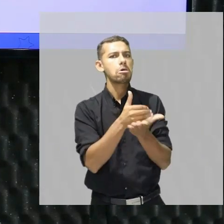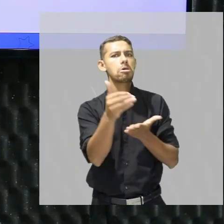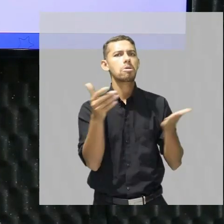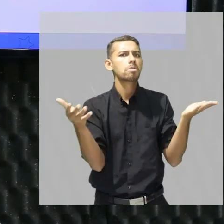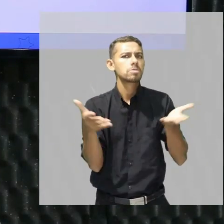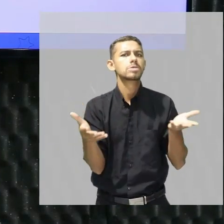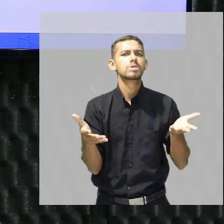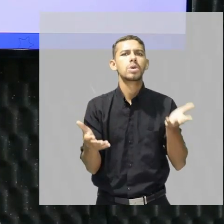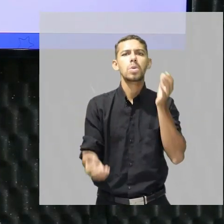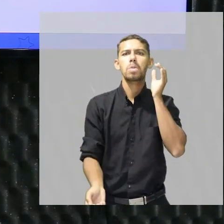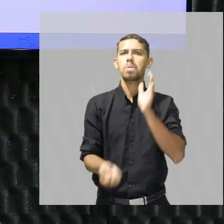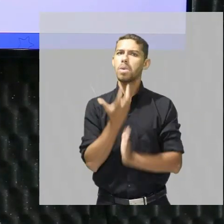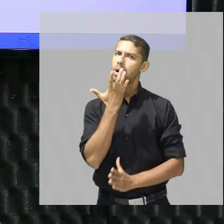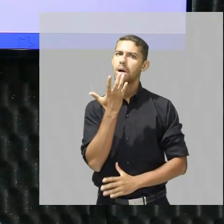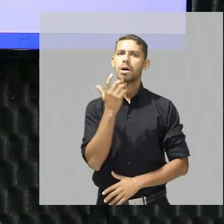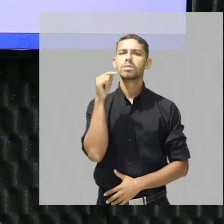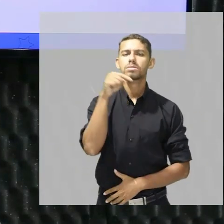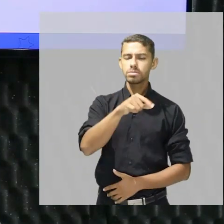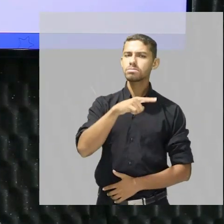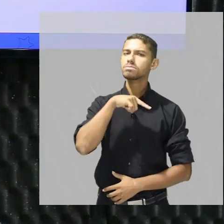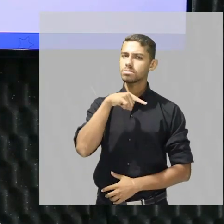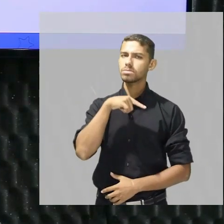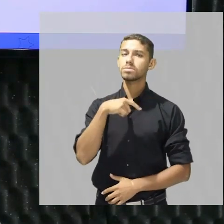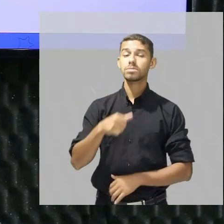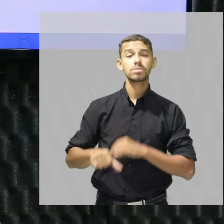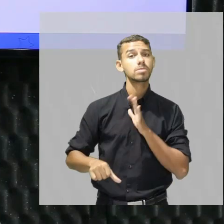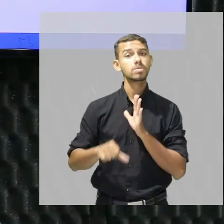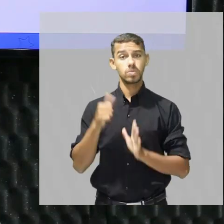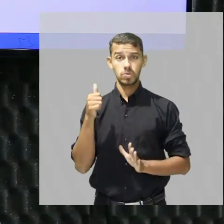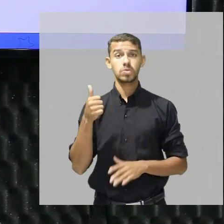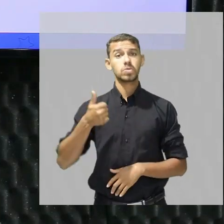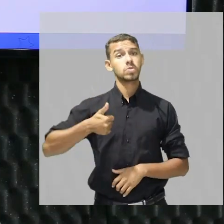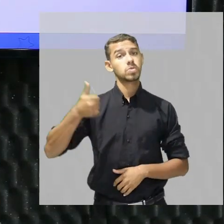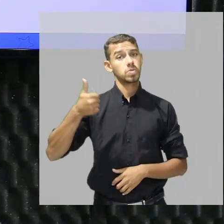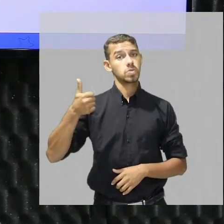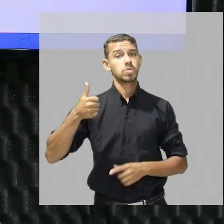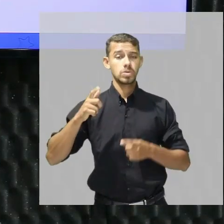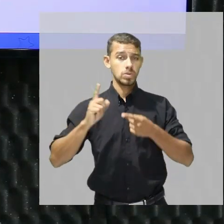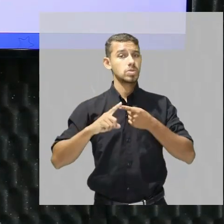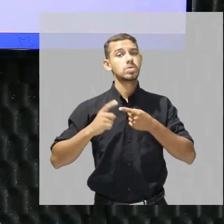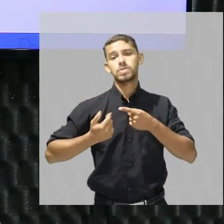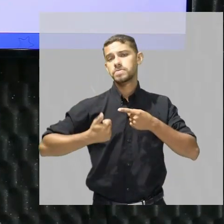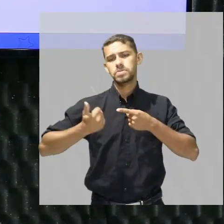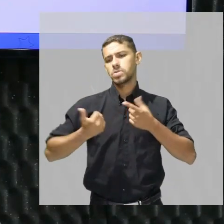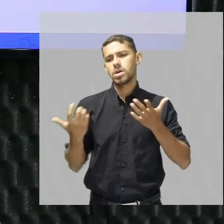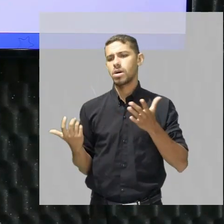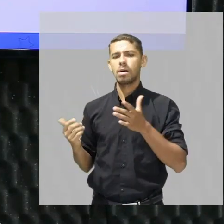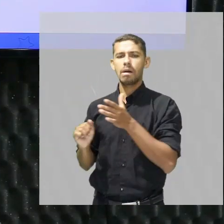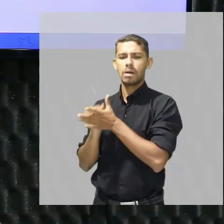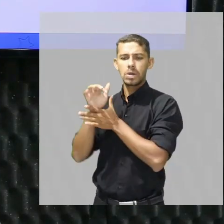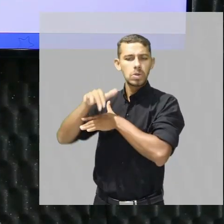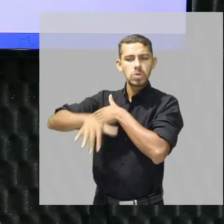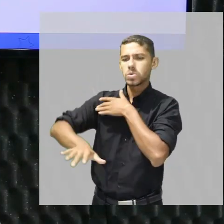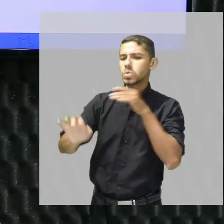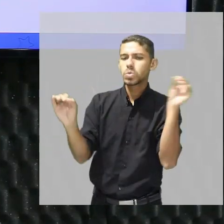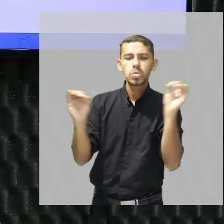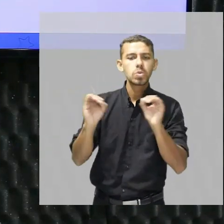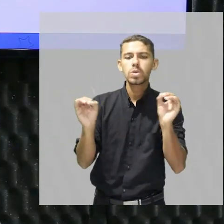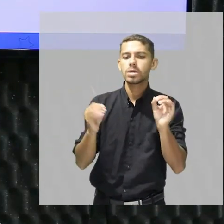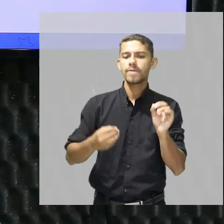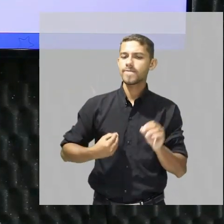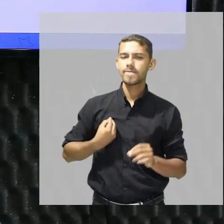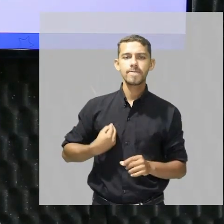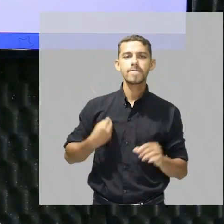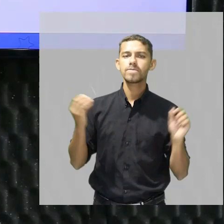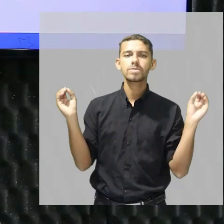por exemplo, o processo de sucessão primária. Por quê? Numa ilha vulcânica, nunca nenhum organismo vivo existiu